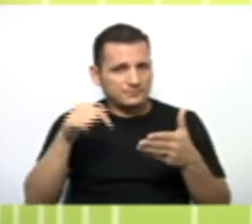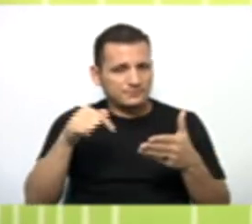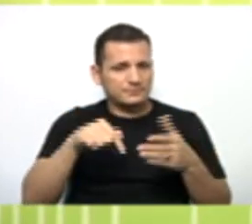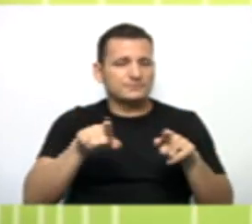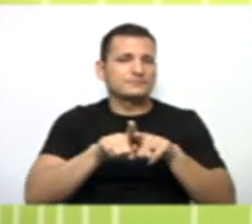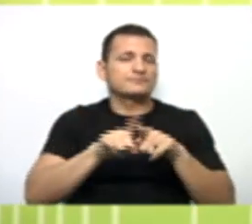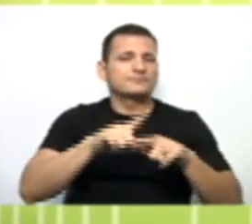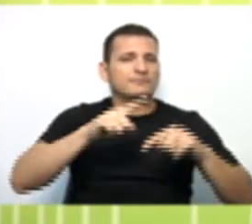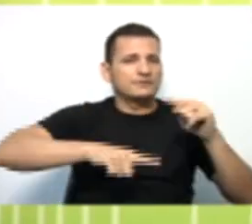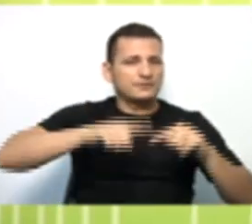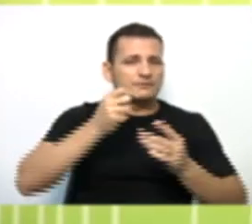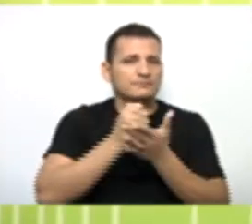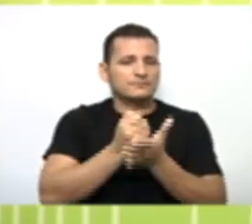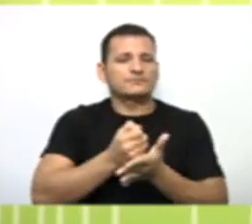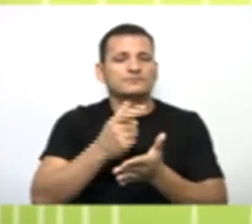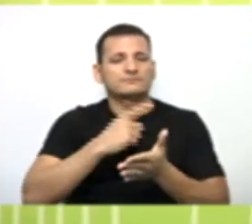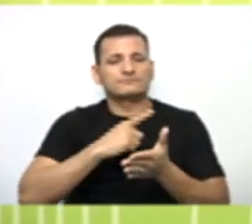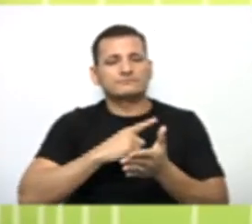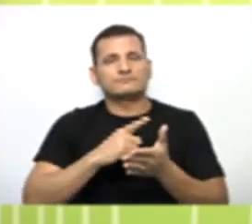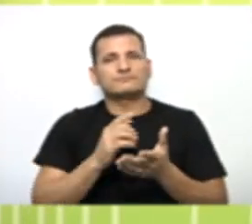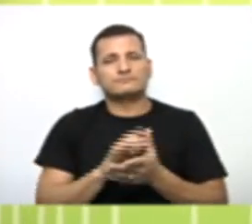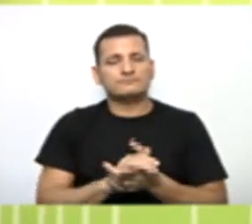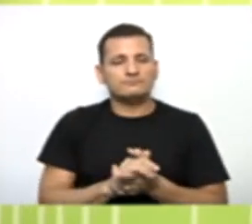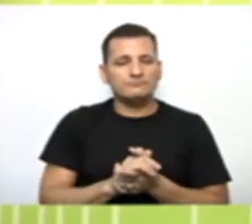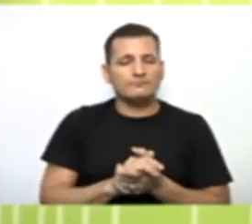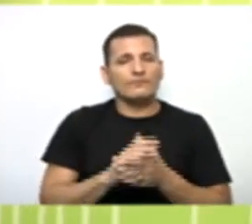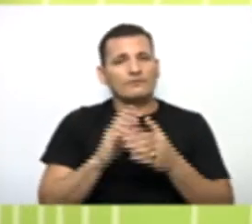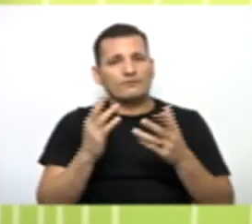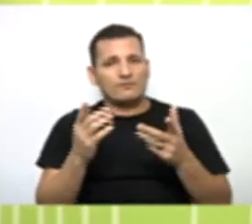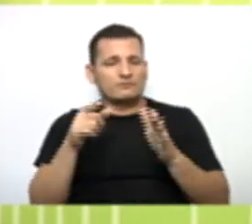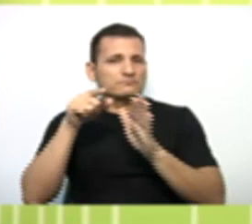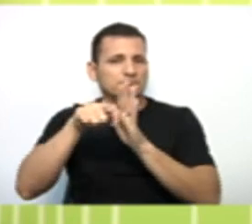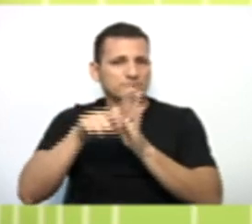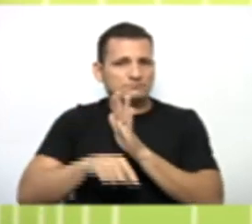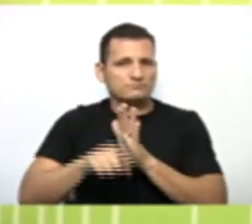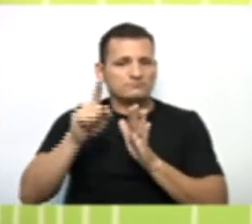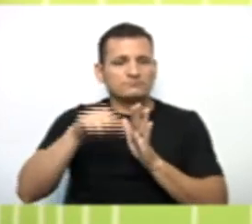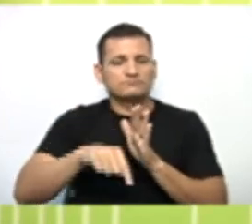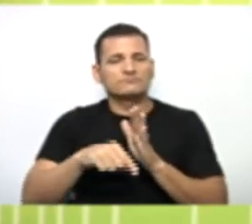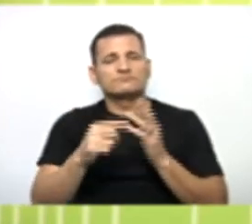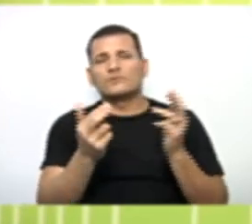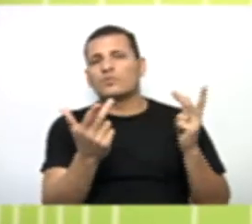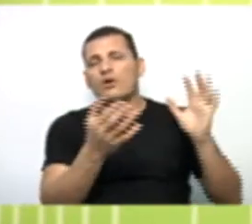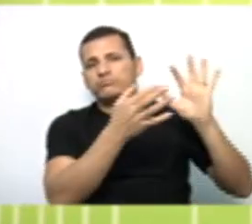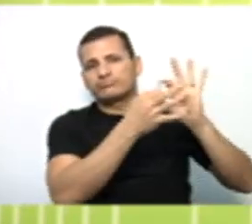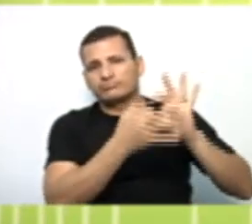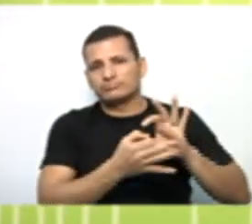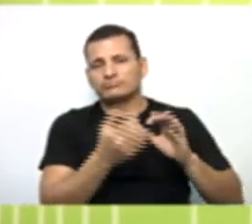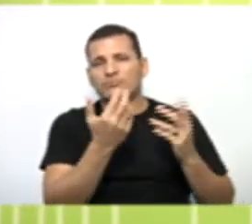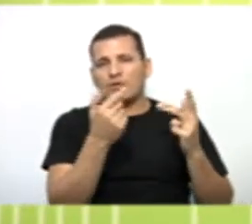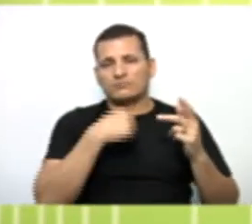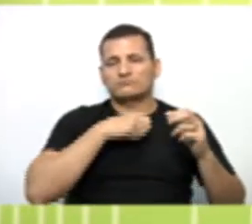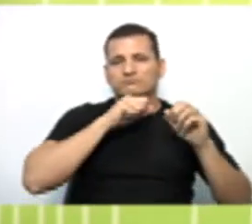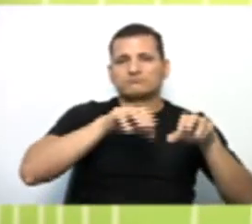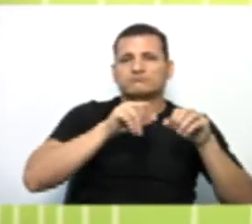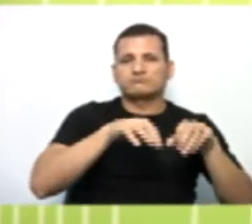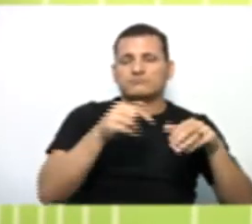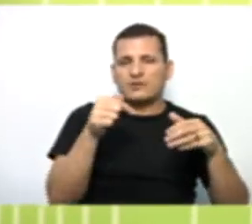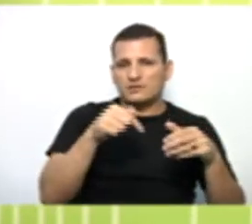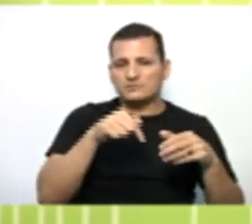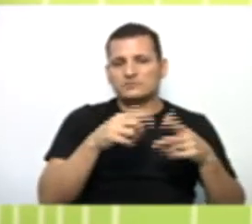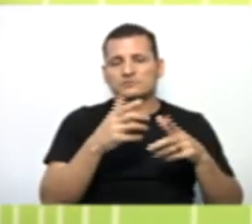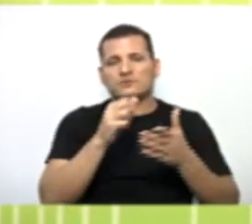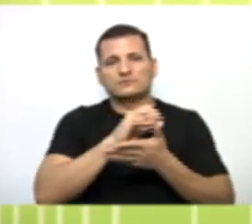no material de apoio que está sendo disponibilizado. Claro que as questões vão ser tiradas em cima do que eu estou passando, né? Que nós estamos passando.